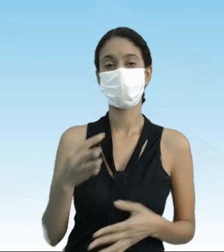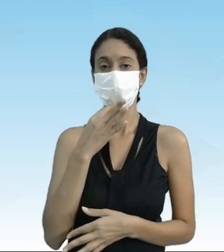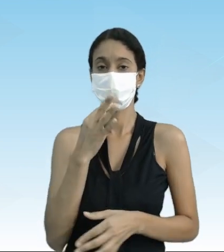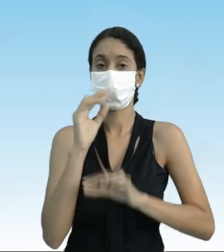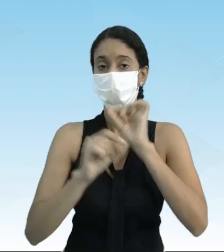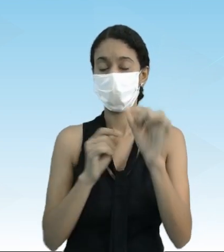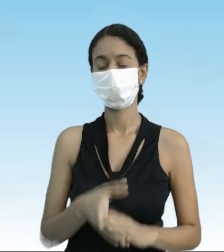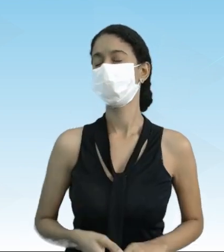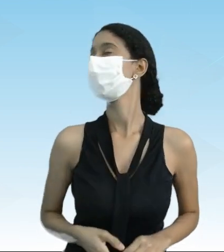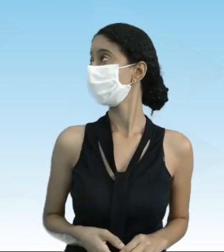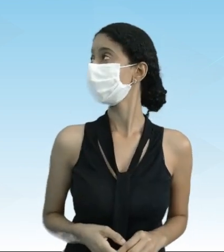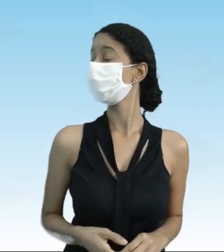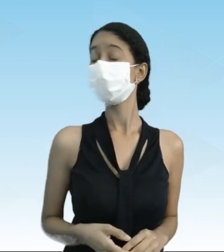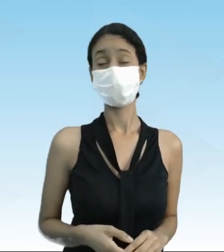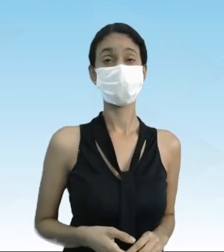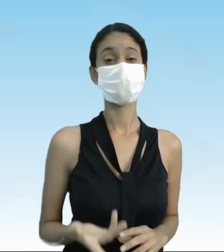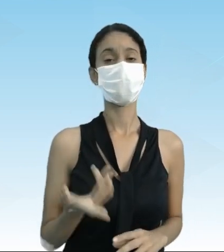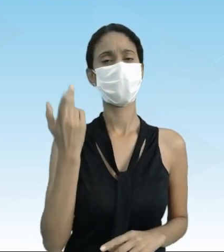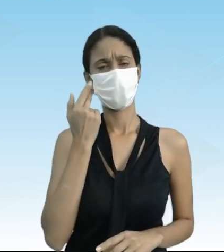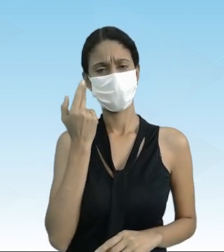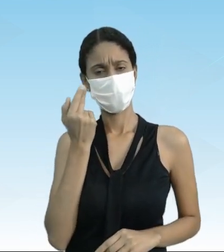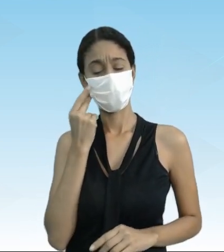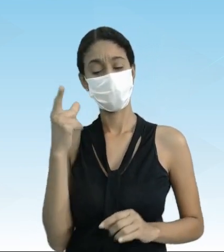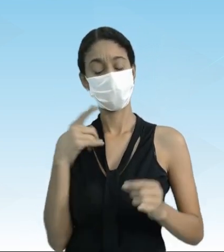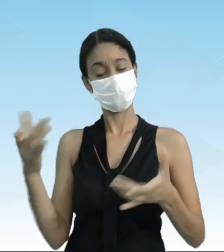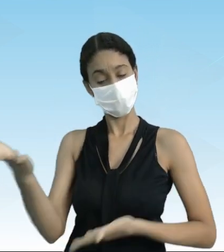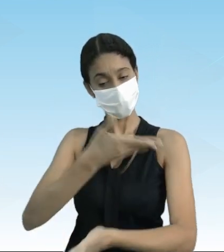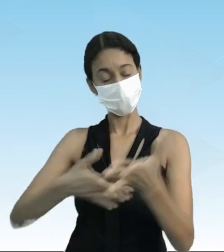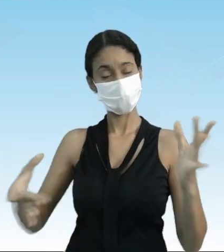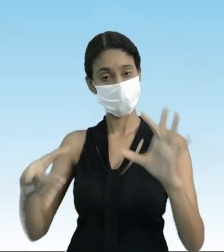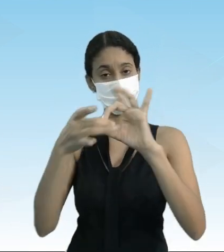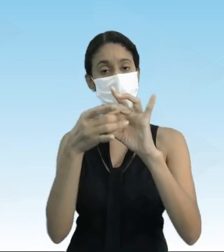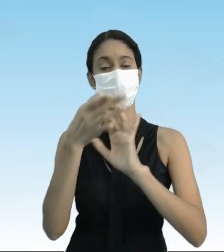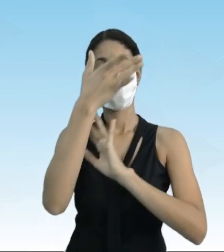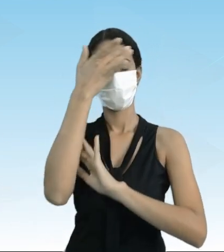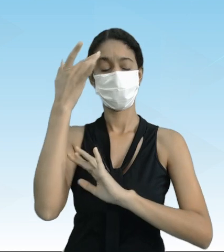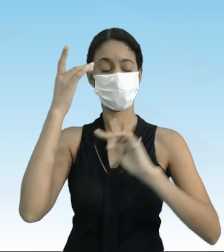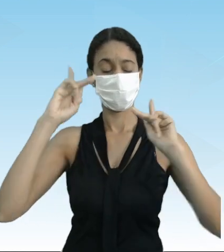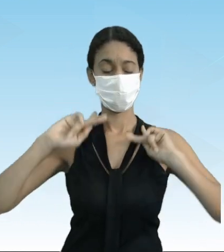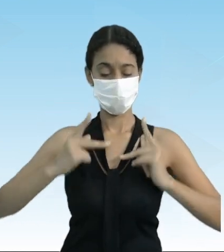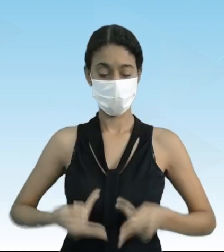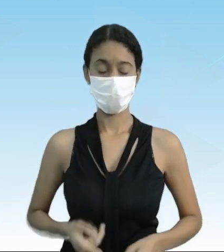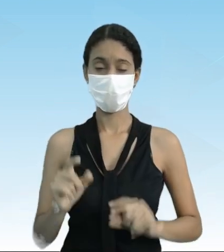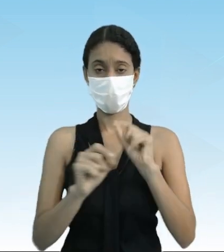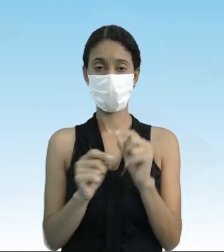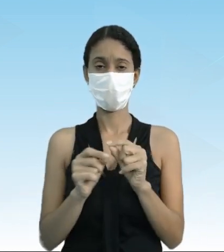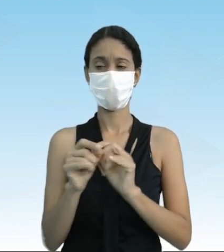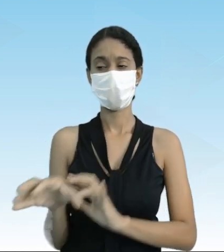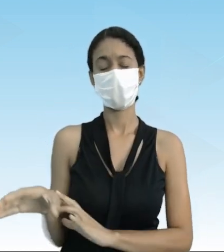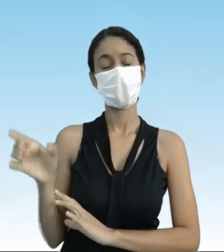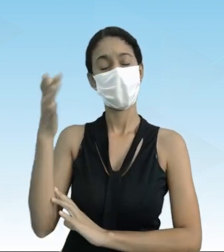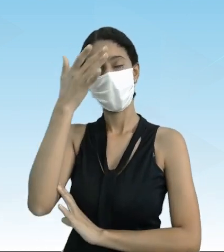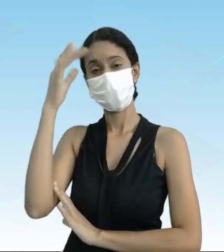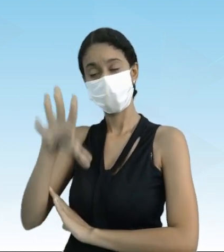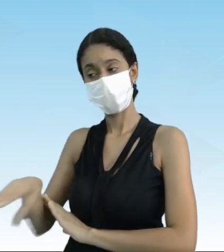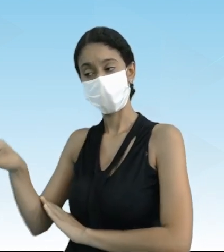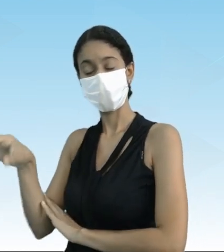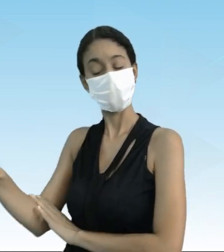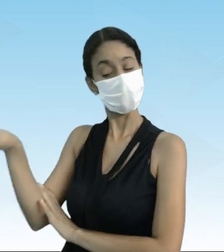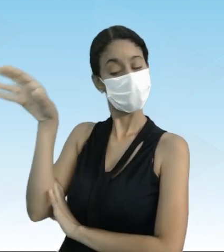É comum e está intimamente relacionado à natureza humana ouvirmos uma conversa, lermos